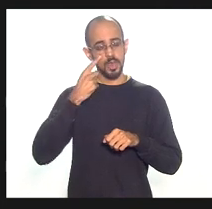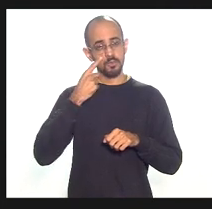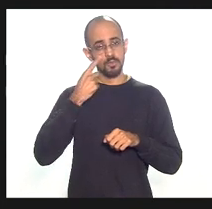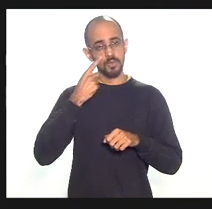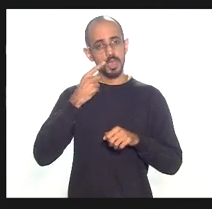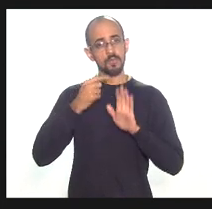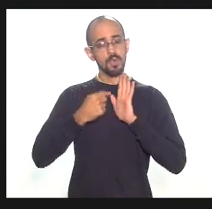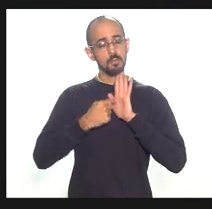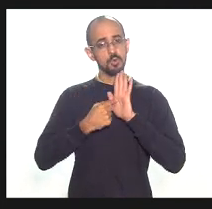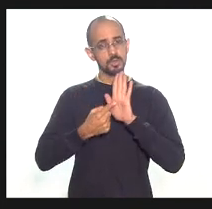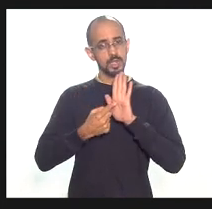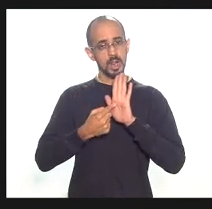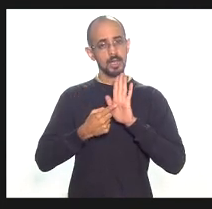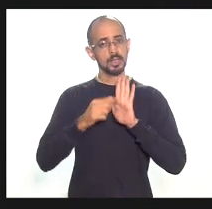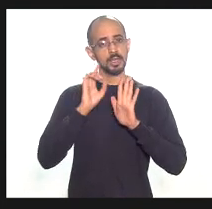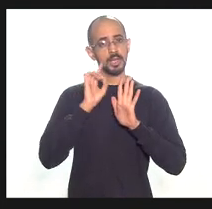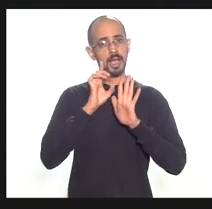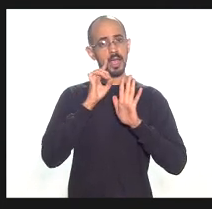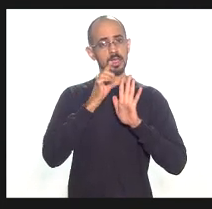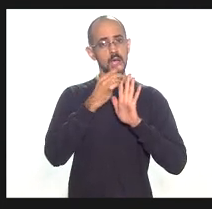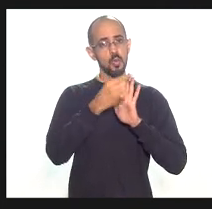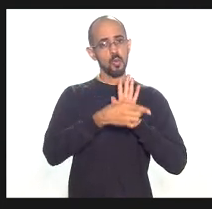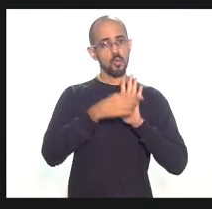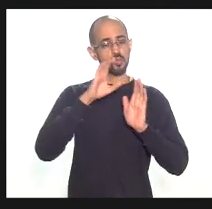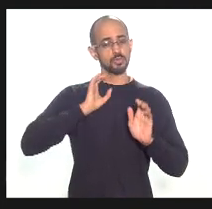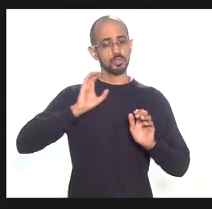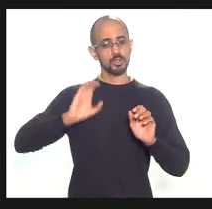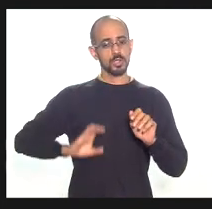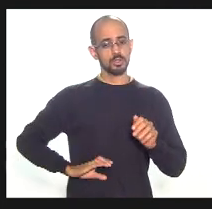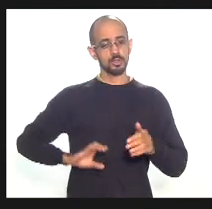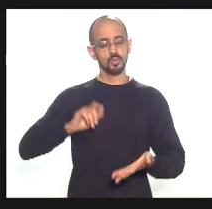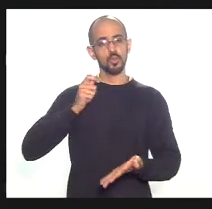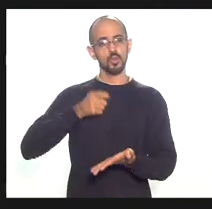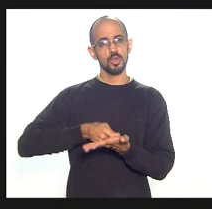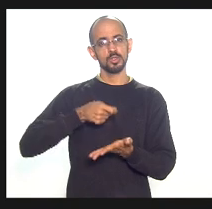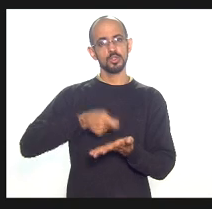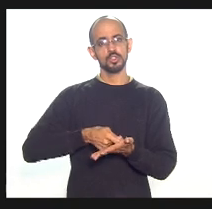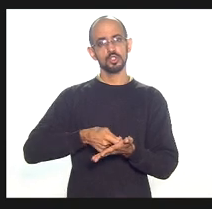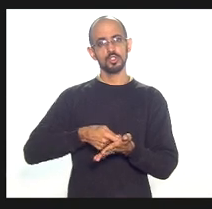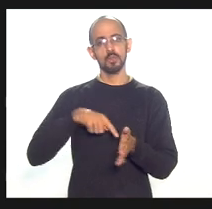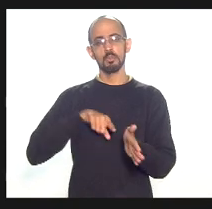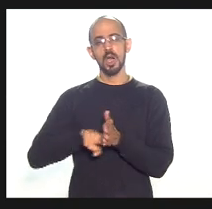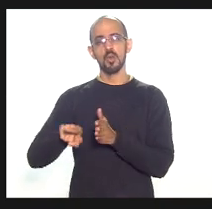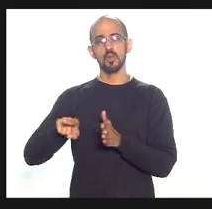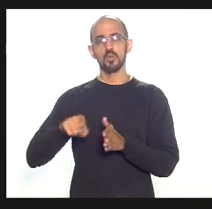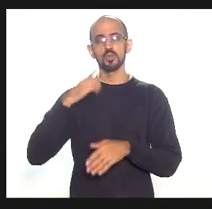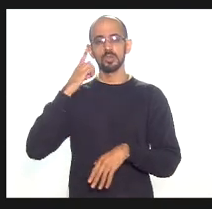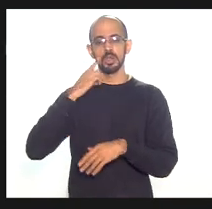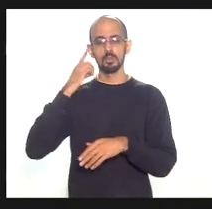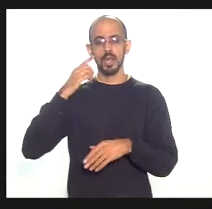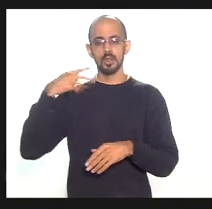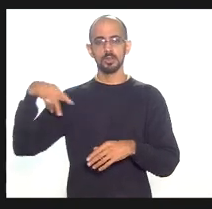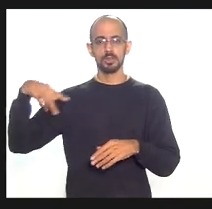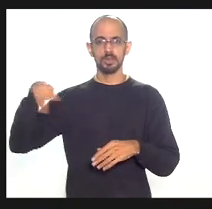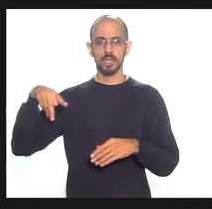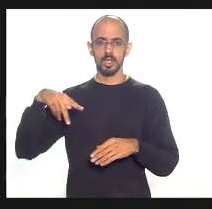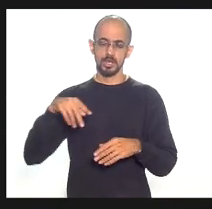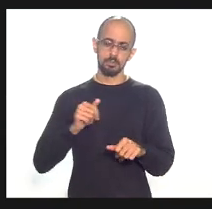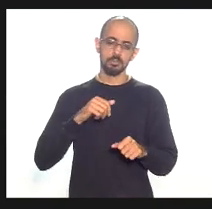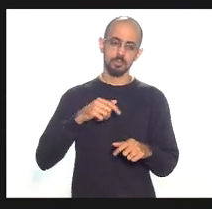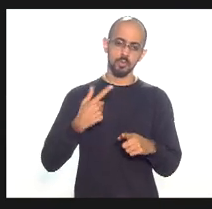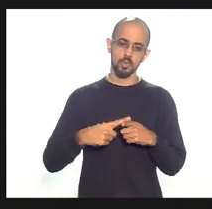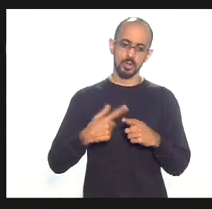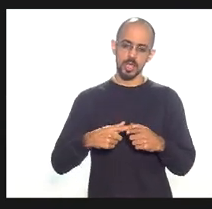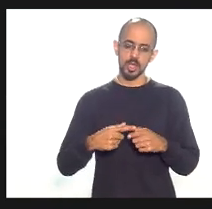que cada cidadão cobre cobre e questione o deputado no qual ele elegeu para justamente num